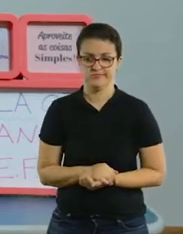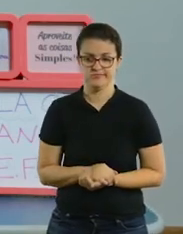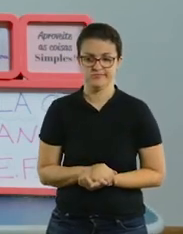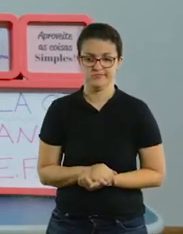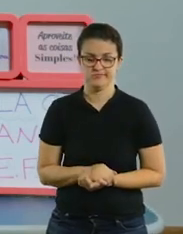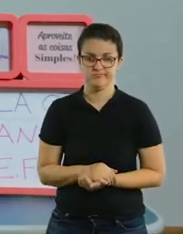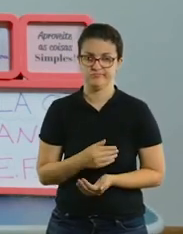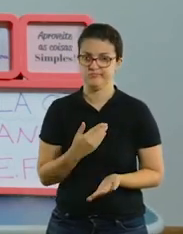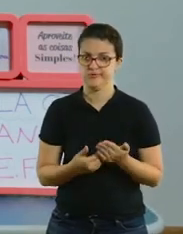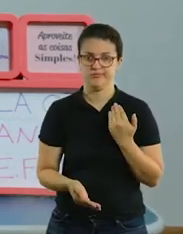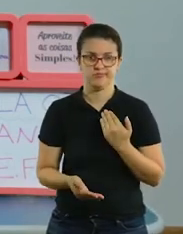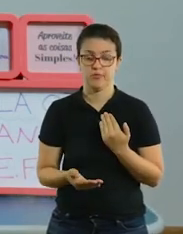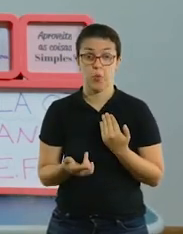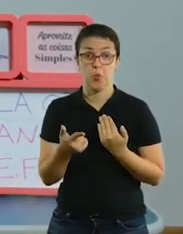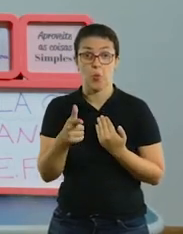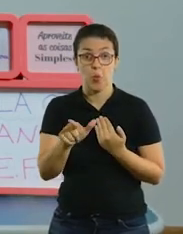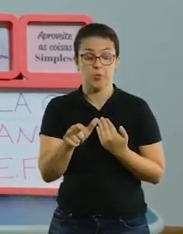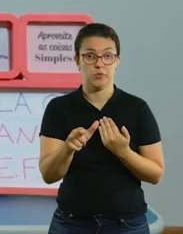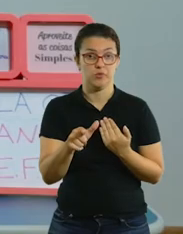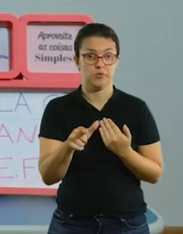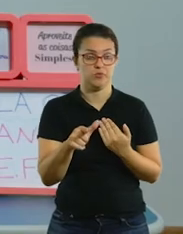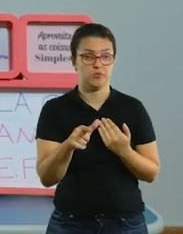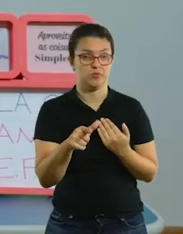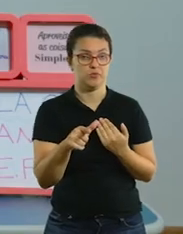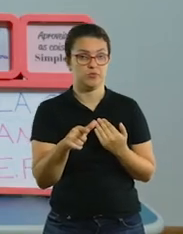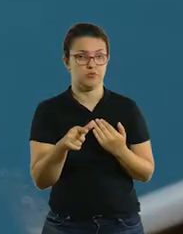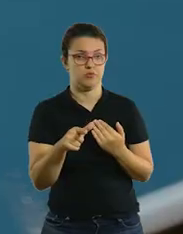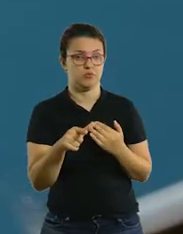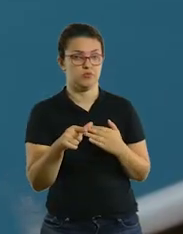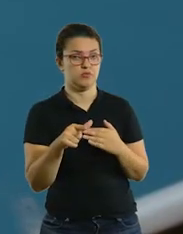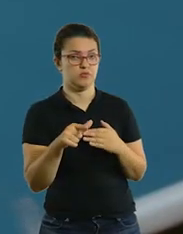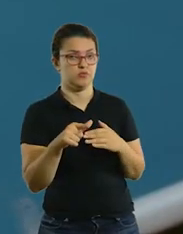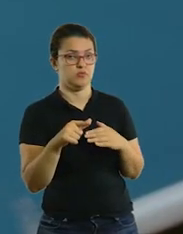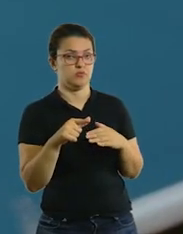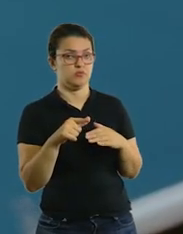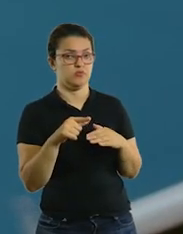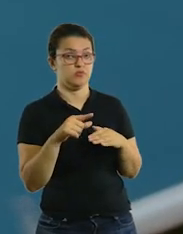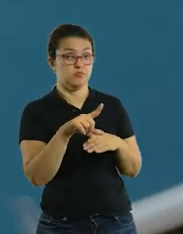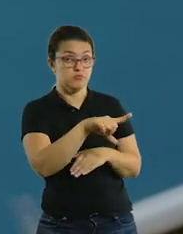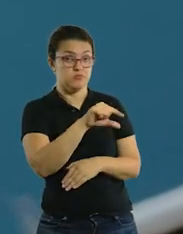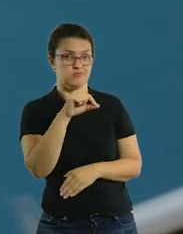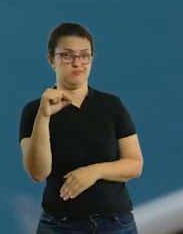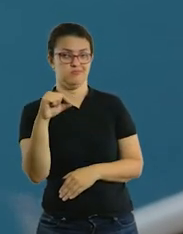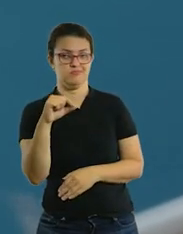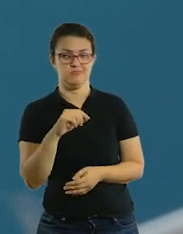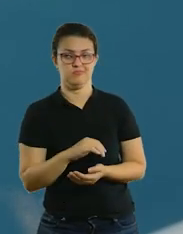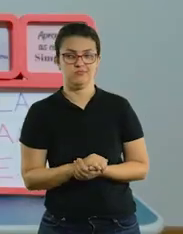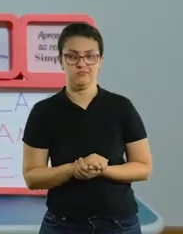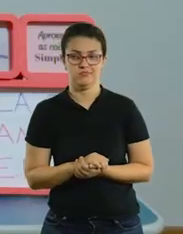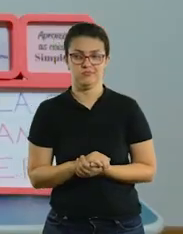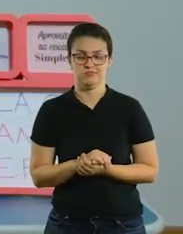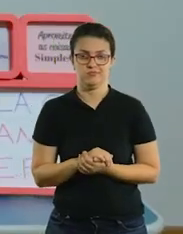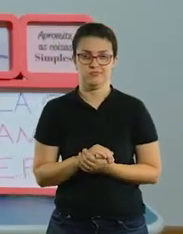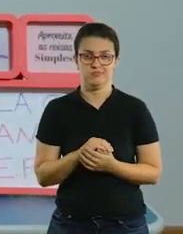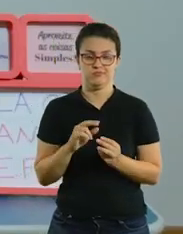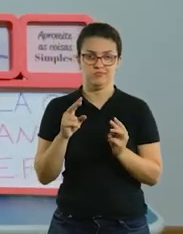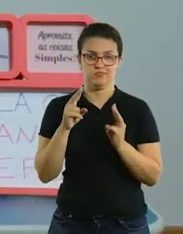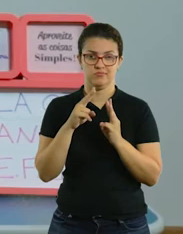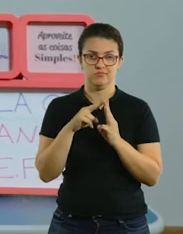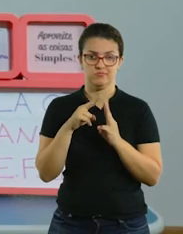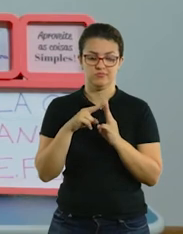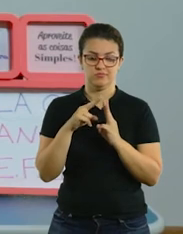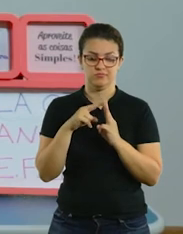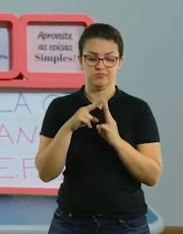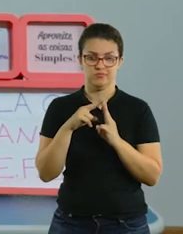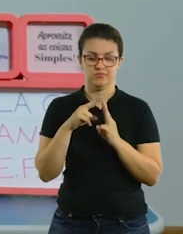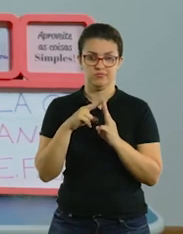Então, com a centena eu perdi a vez. Na próxima, dezena. Eu retirei o